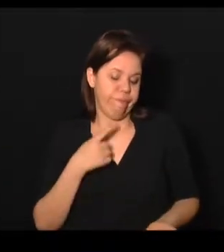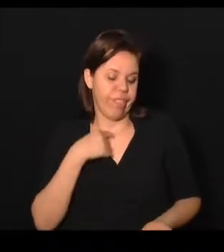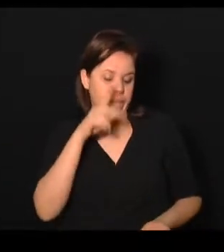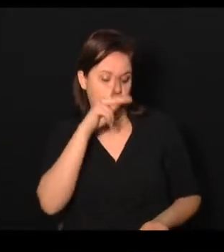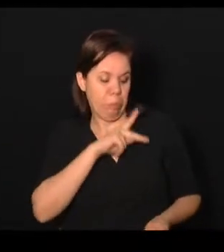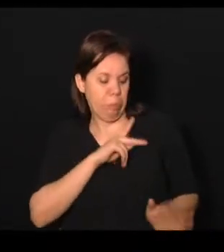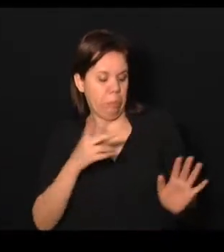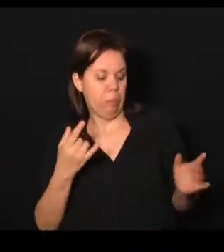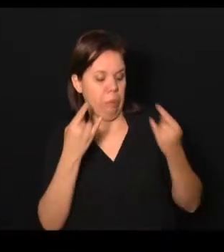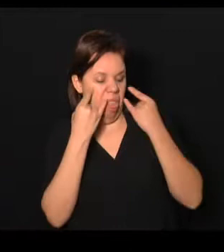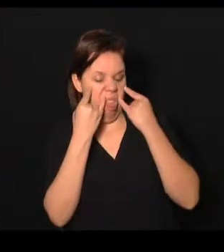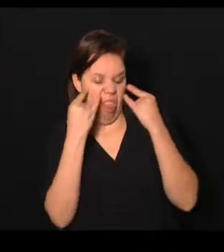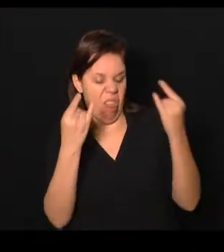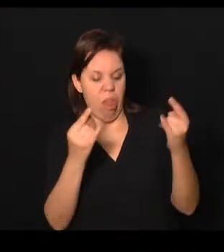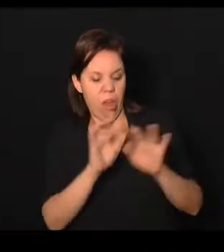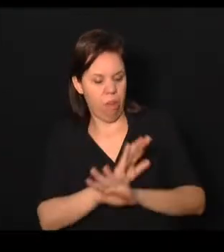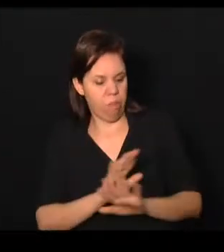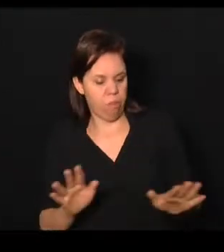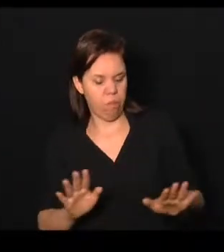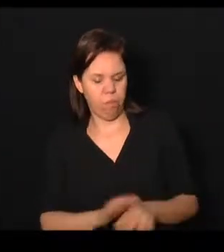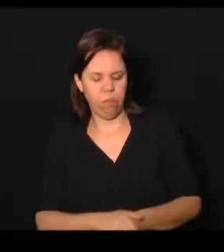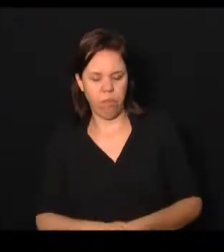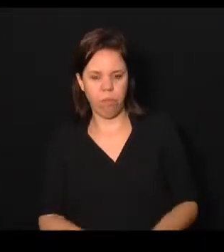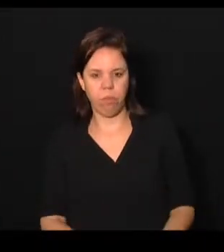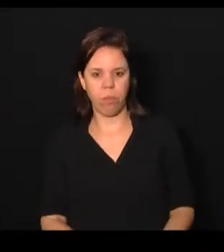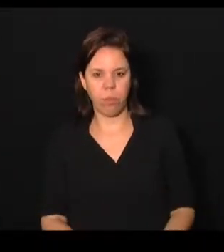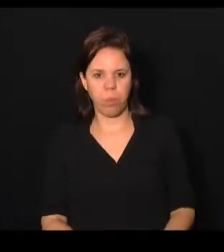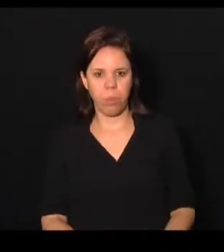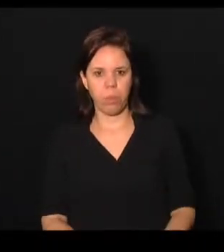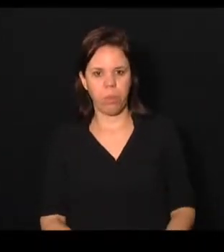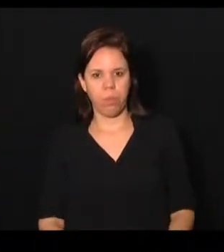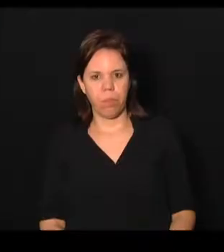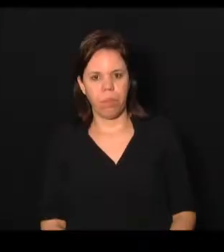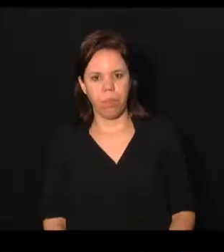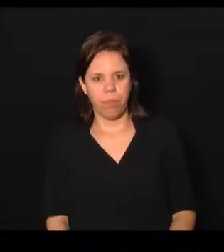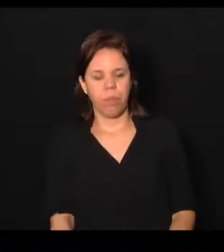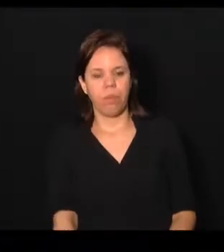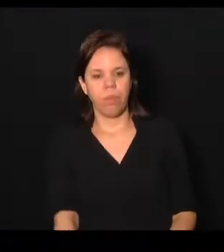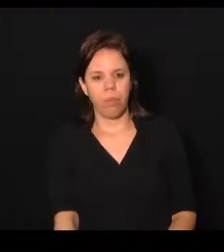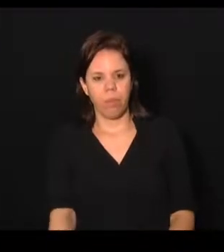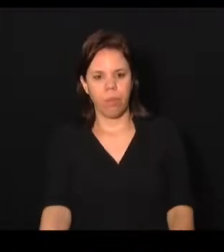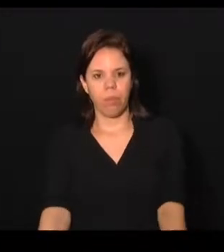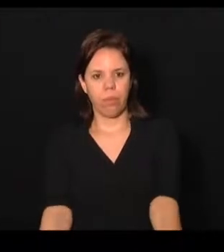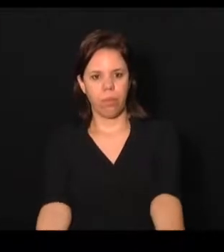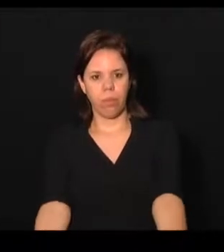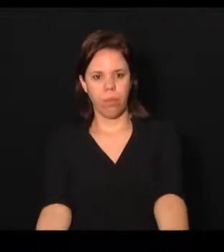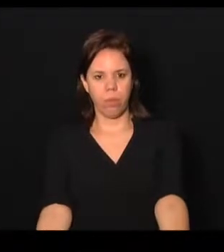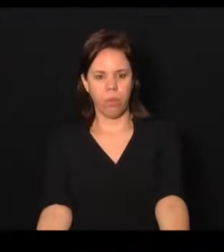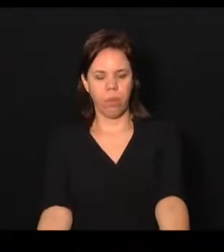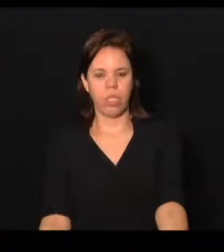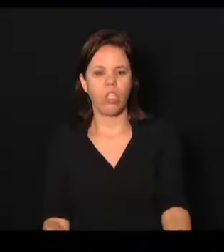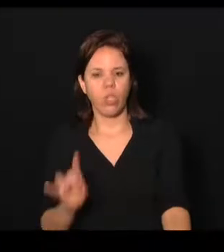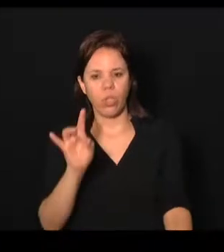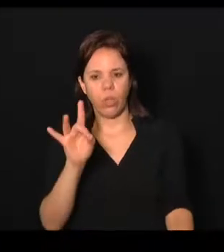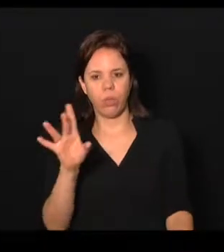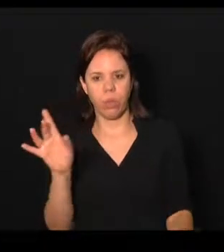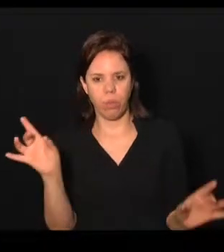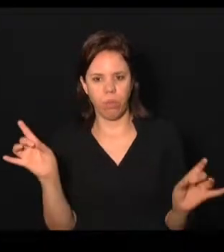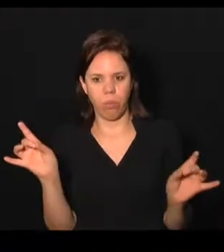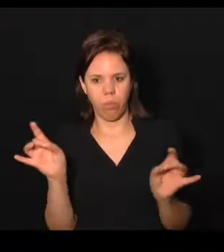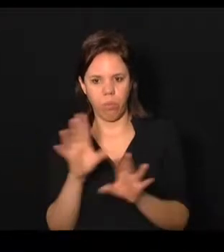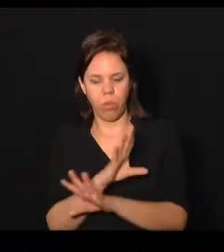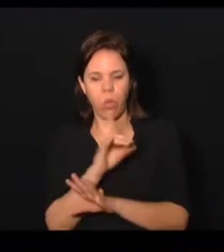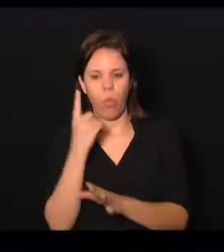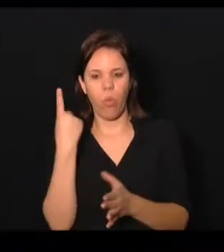contingencioso, né? Você está ali contingenciado para aquilo. Perfeito. Desculpa. Imagina, concluir. só para poder encerrar, tem